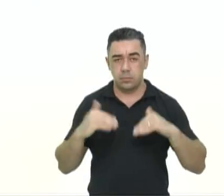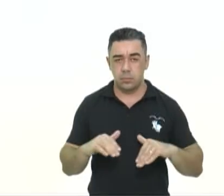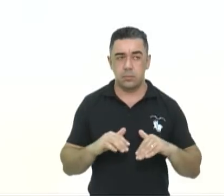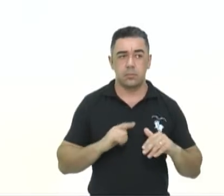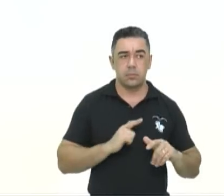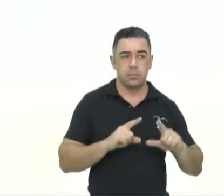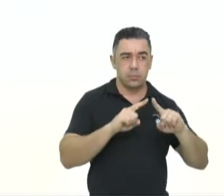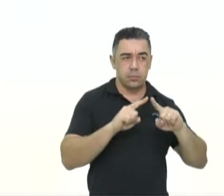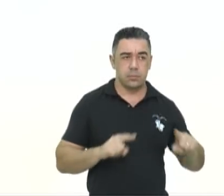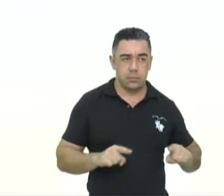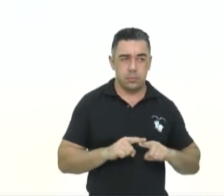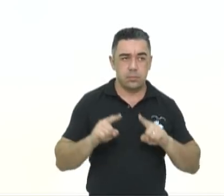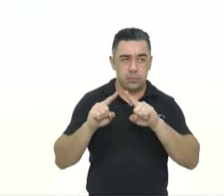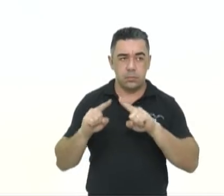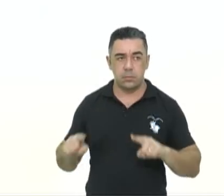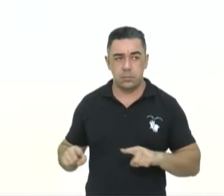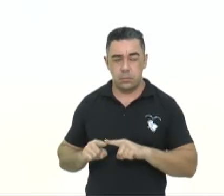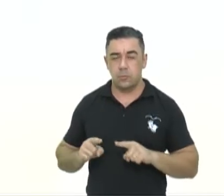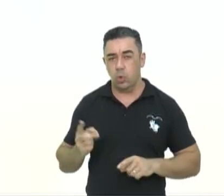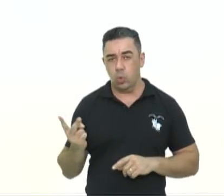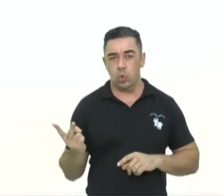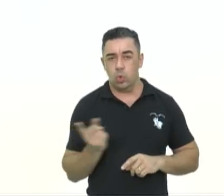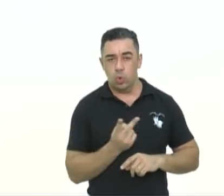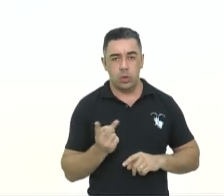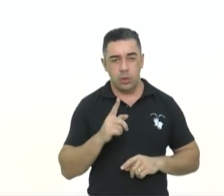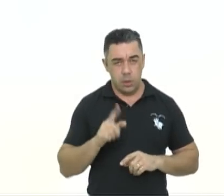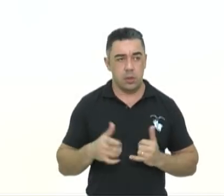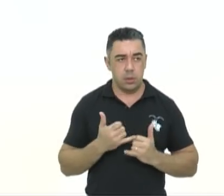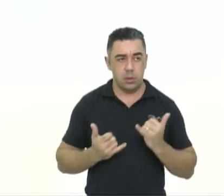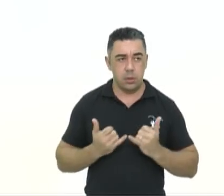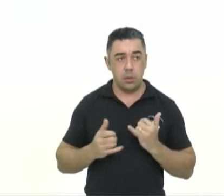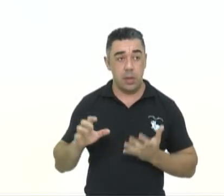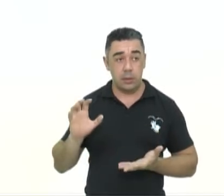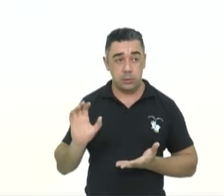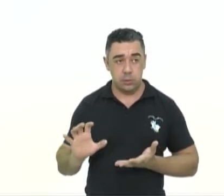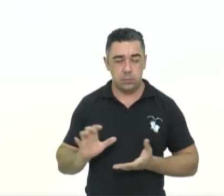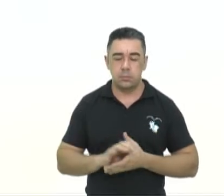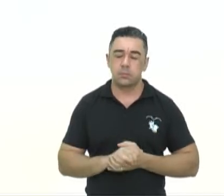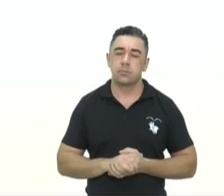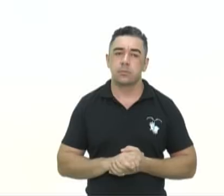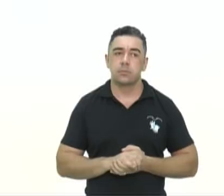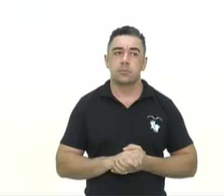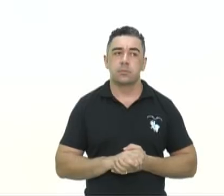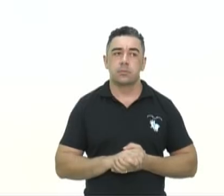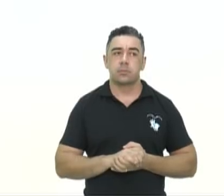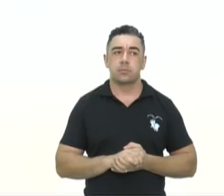abaixo, os triângulos são semelhantes. Assim, as medidas